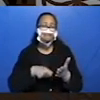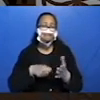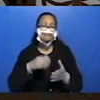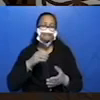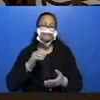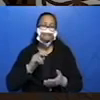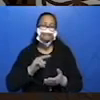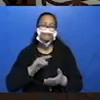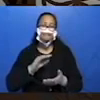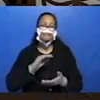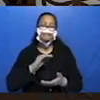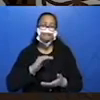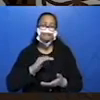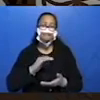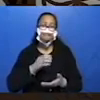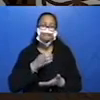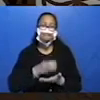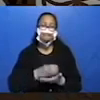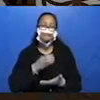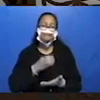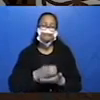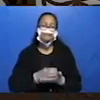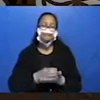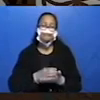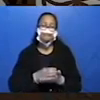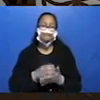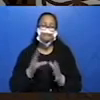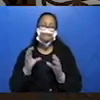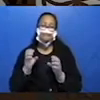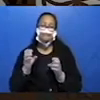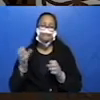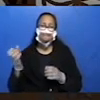colocar um pedacinho, um chumaço de algodão lá no fundo.